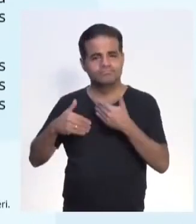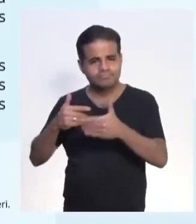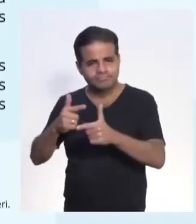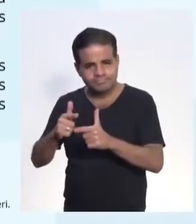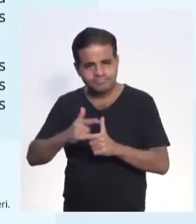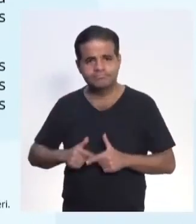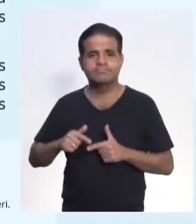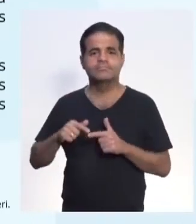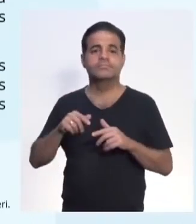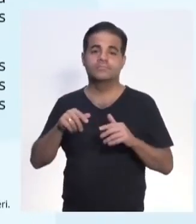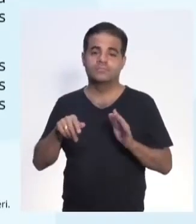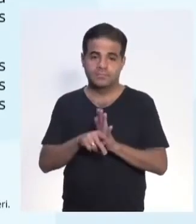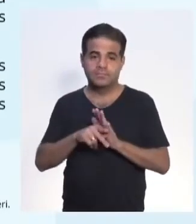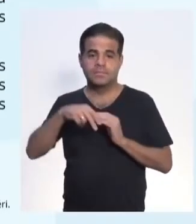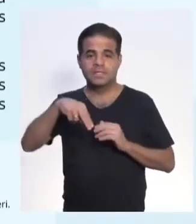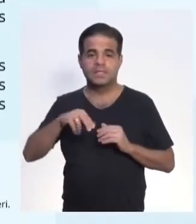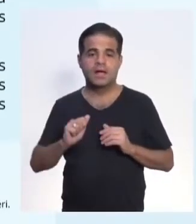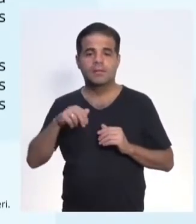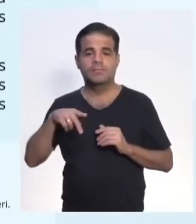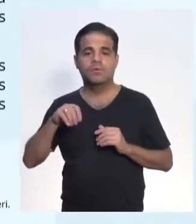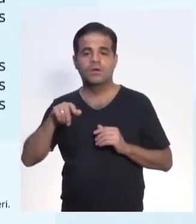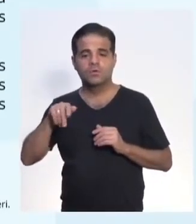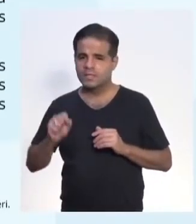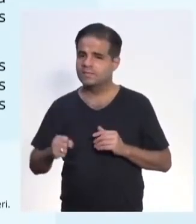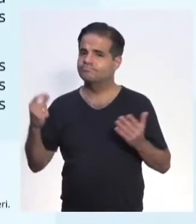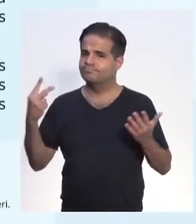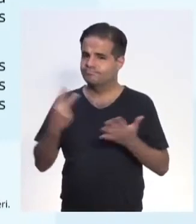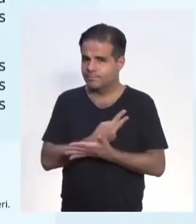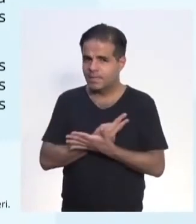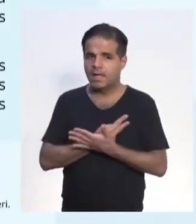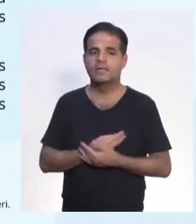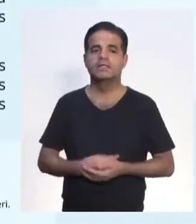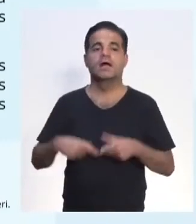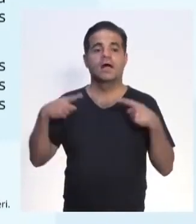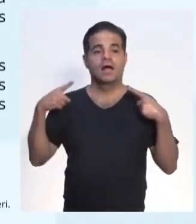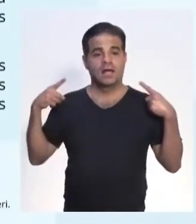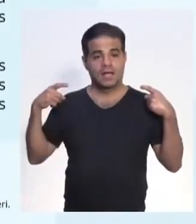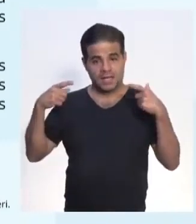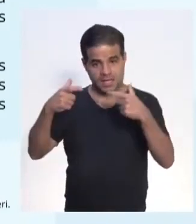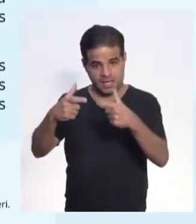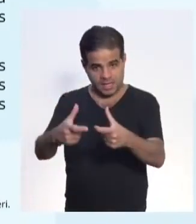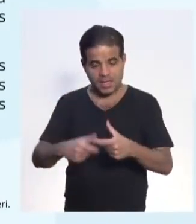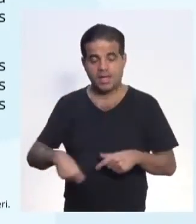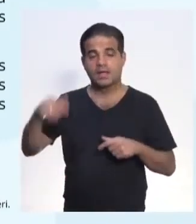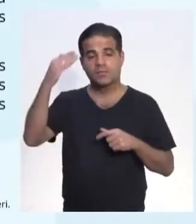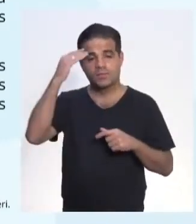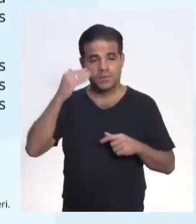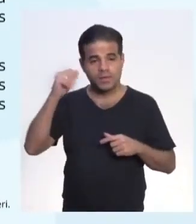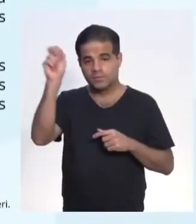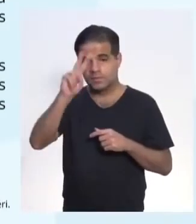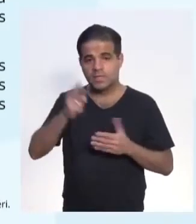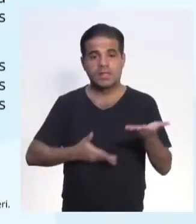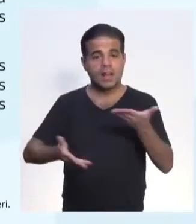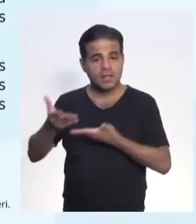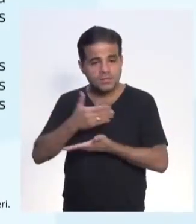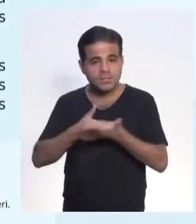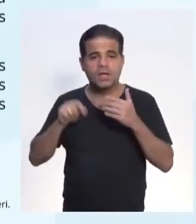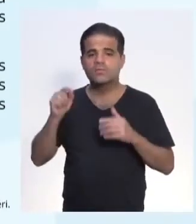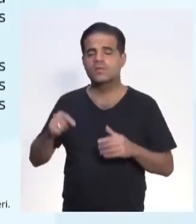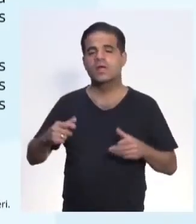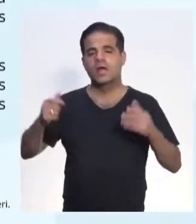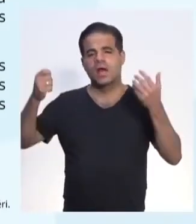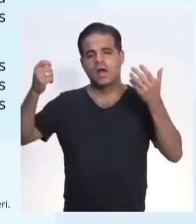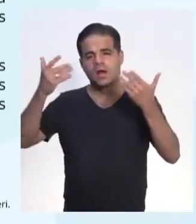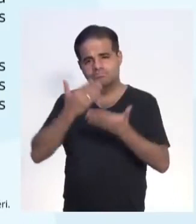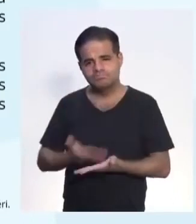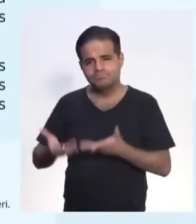guerras napoleônicas e do imperialismo. Está errado. A Guerra da Coreia e a Guerra do Vietnã estavam relacionadas à derrota